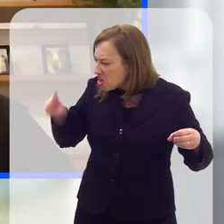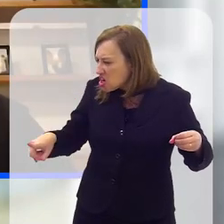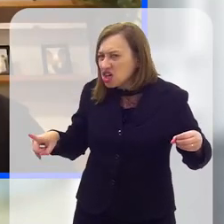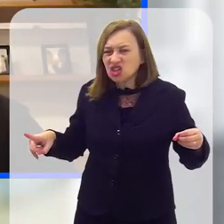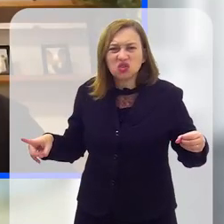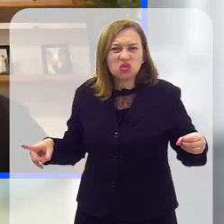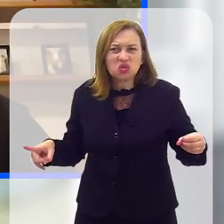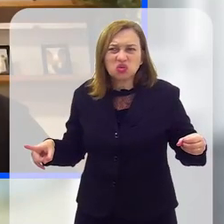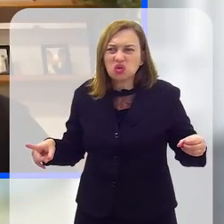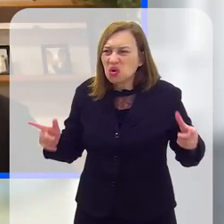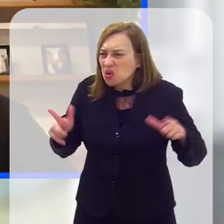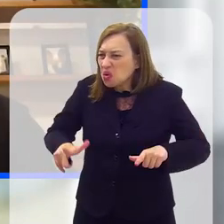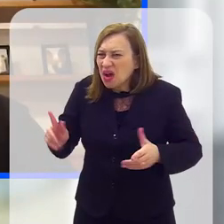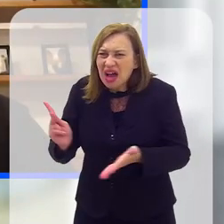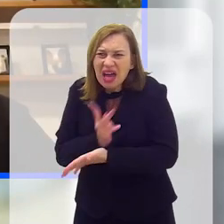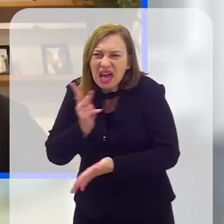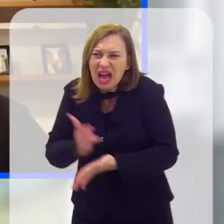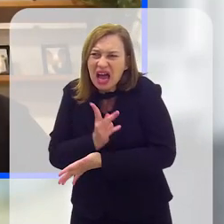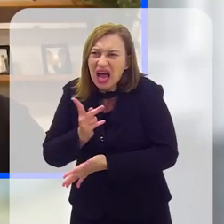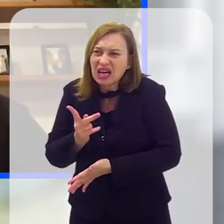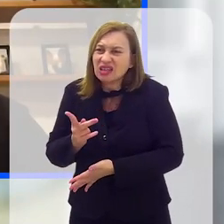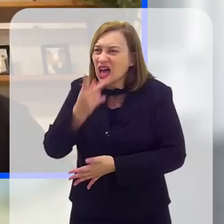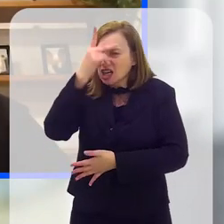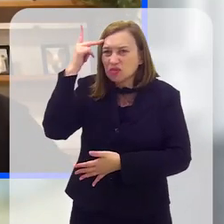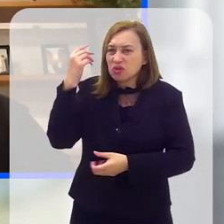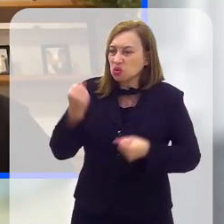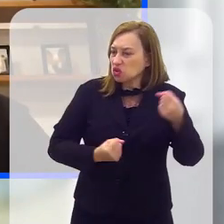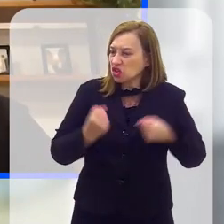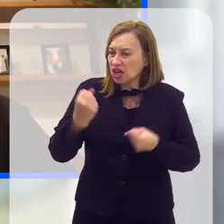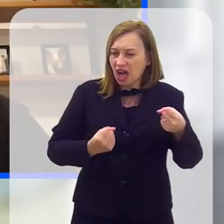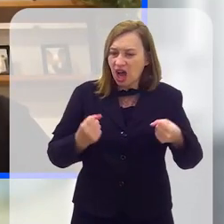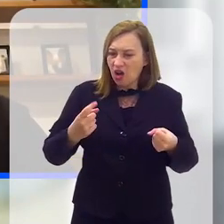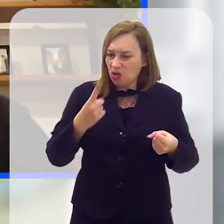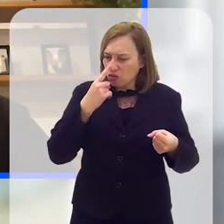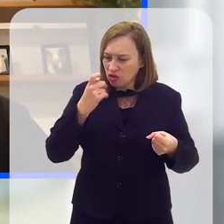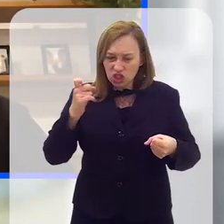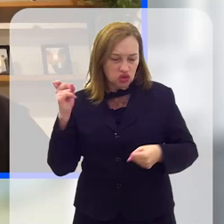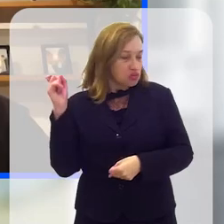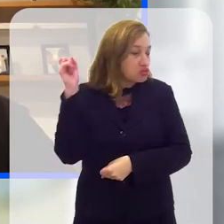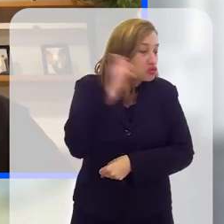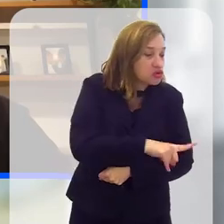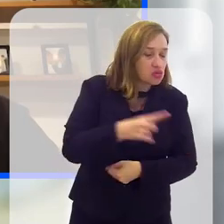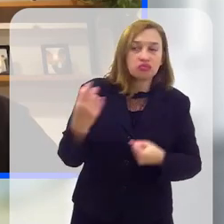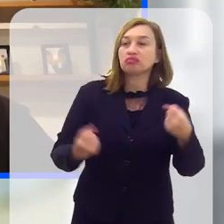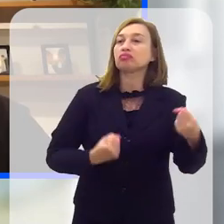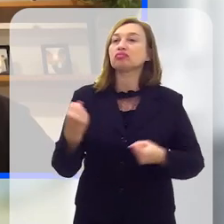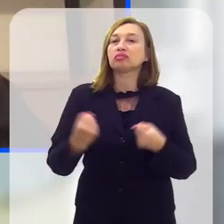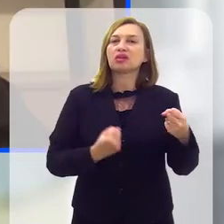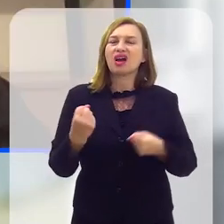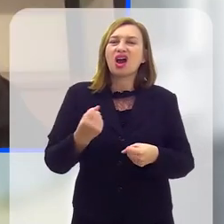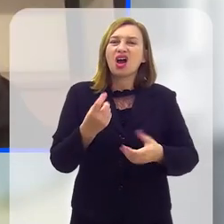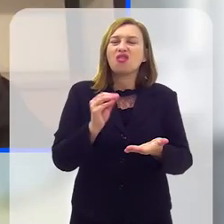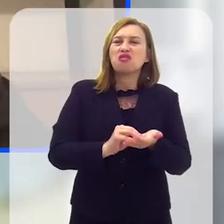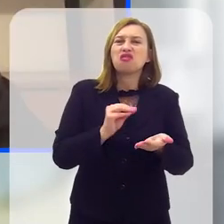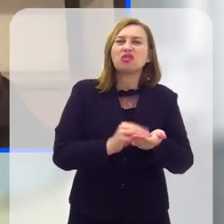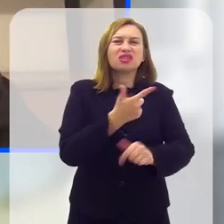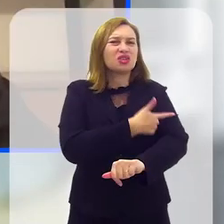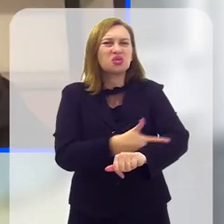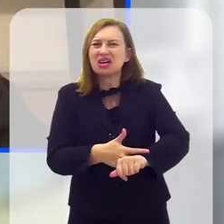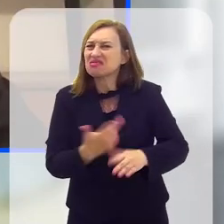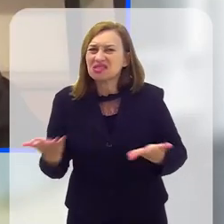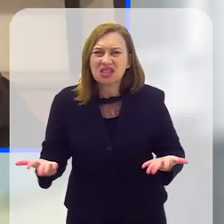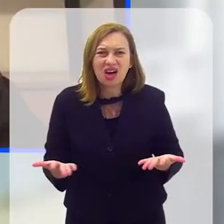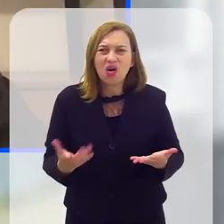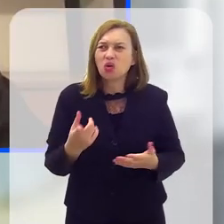Disposto de maneira completamente incorreta, as pessoas passam nos carros e jogam pela janela. Até hoje a gente vê pessoas com essa falta de educação ambiental